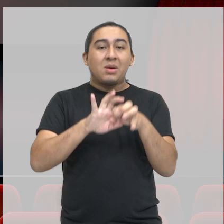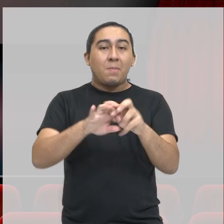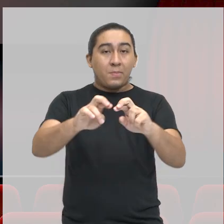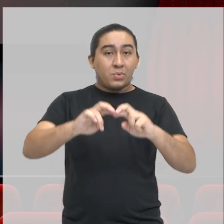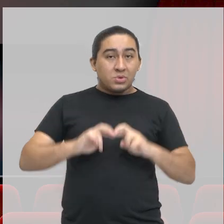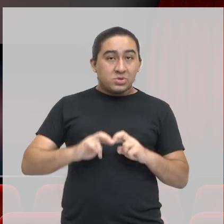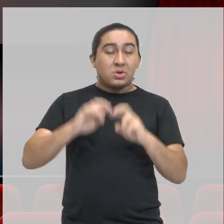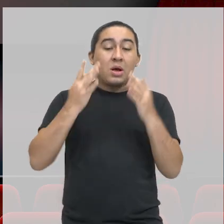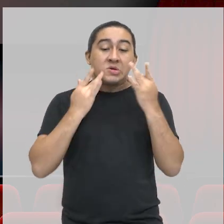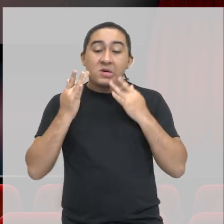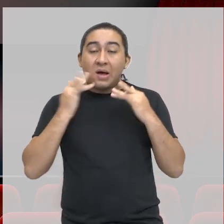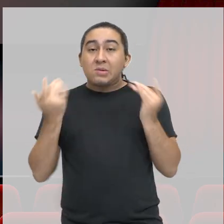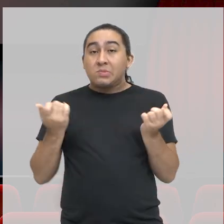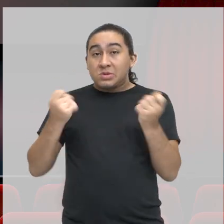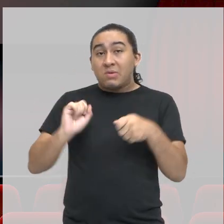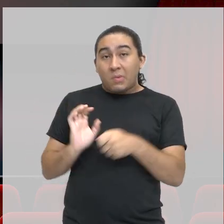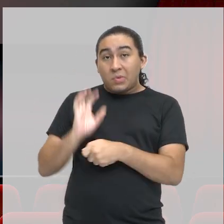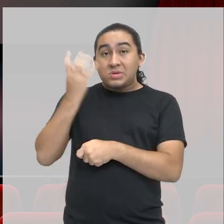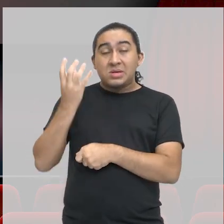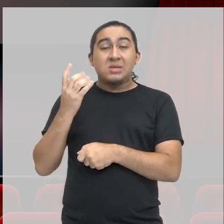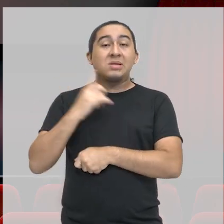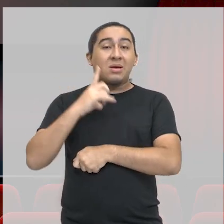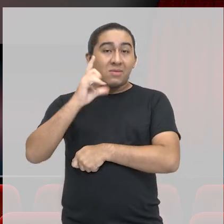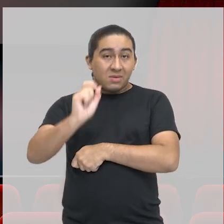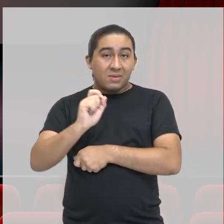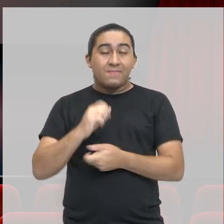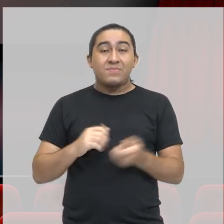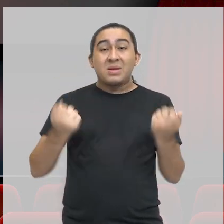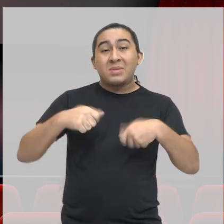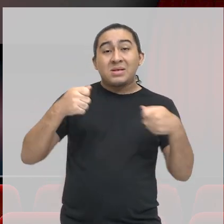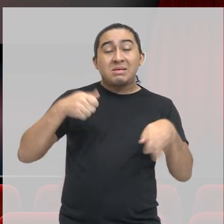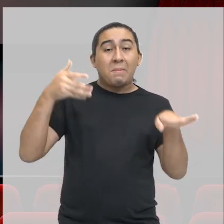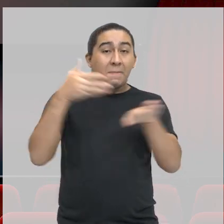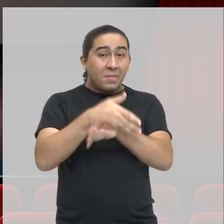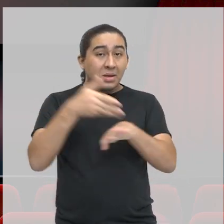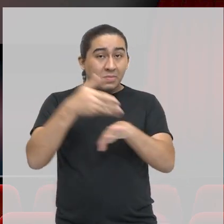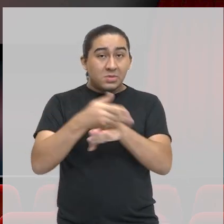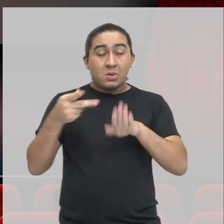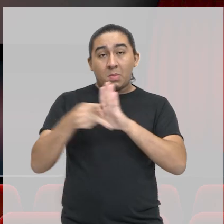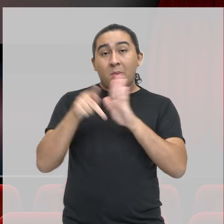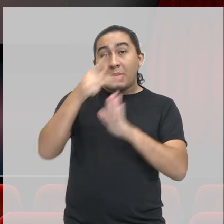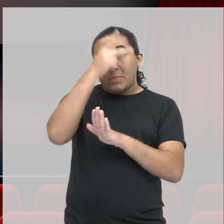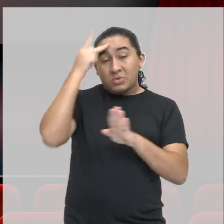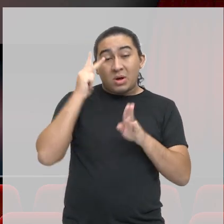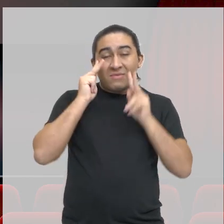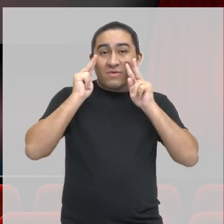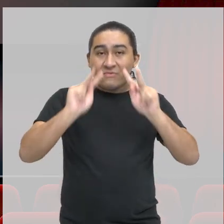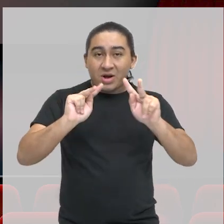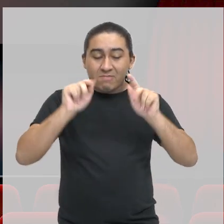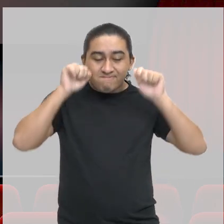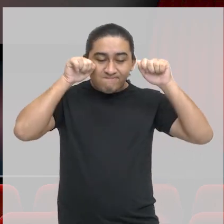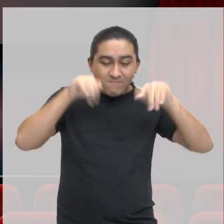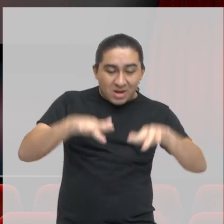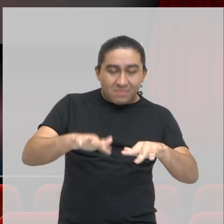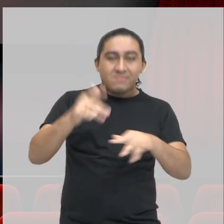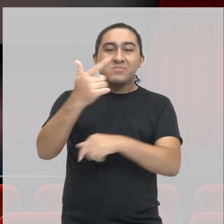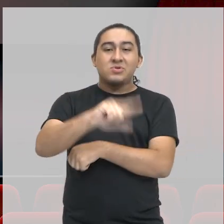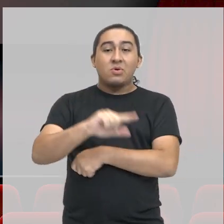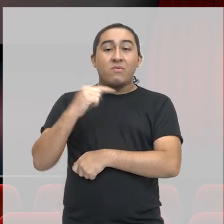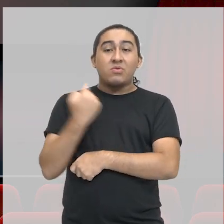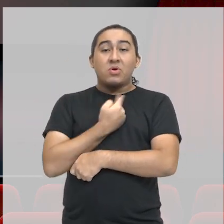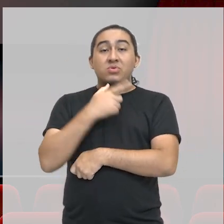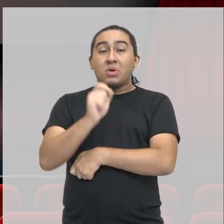cênicas aconteçam, ela precisa da participação da plateia. Então, vamos mais uma